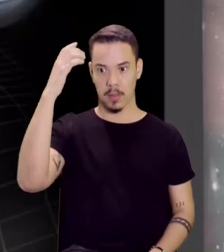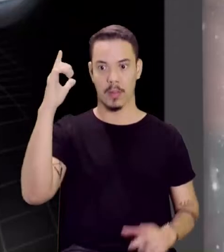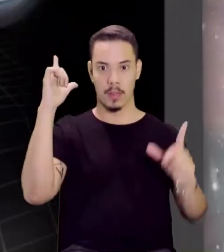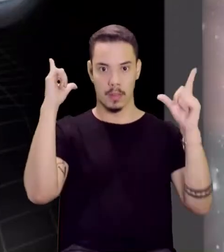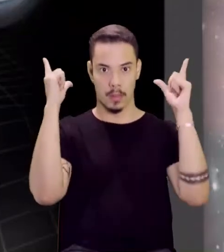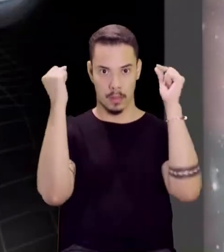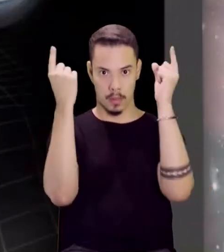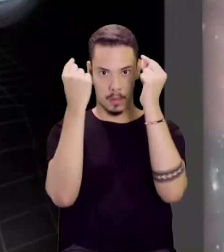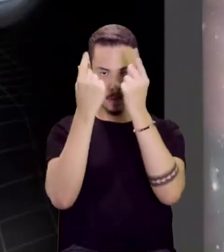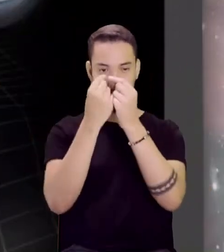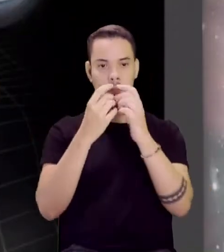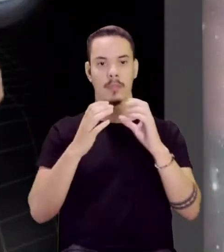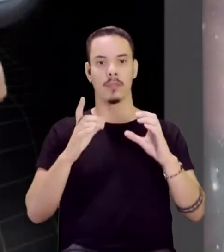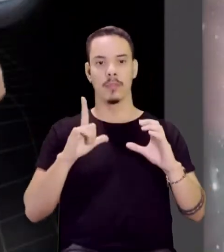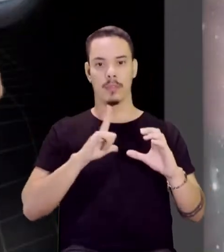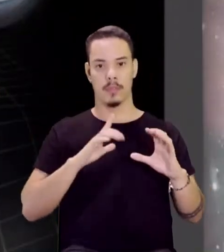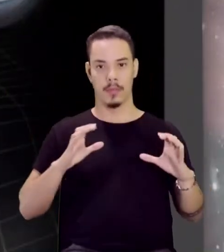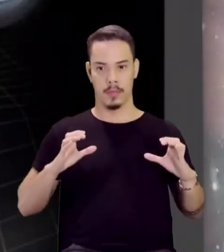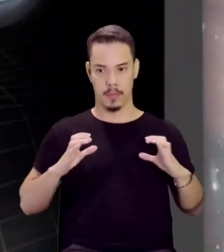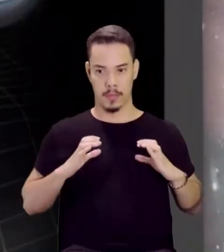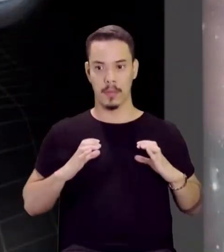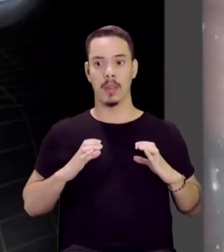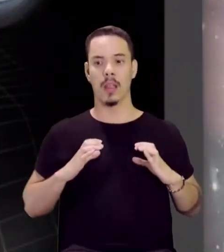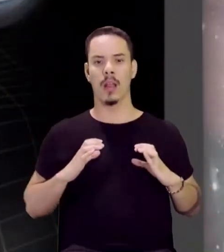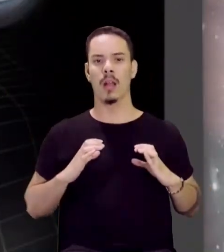Era cidade-estado, tinha um rei, né? O rei